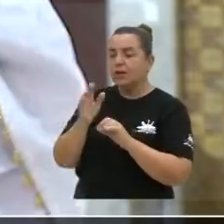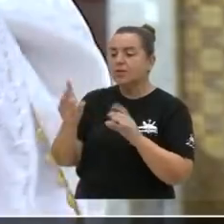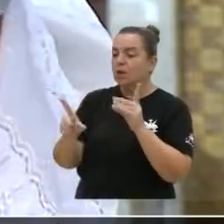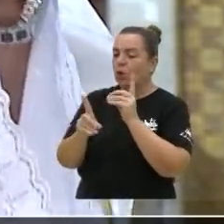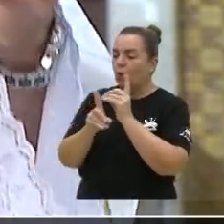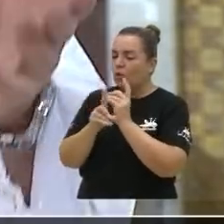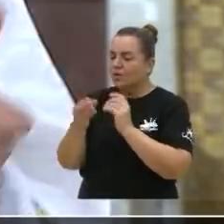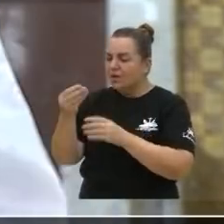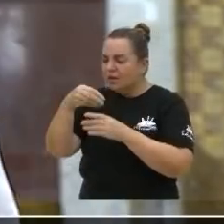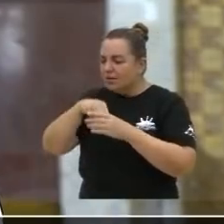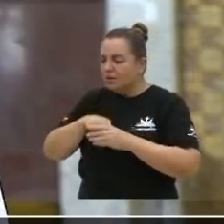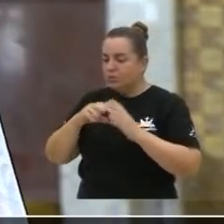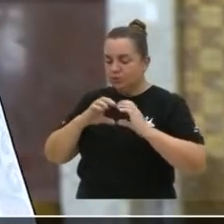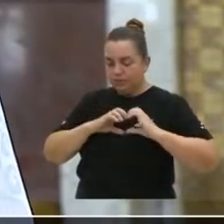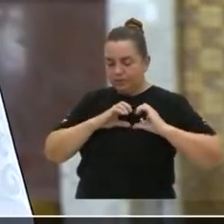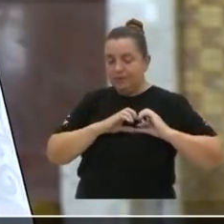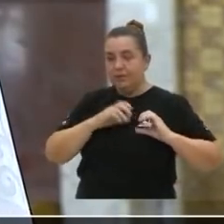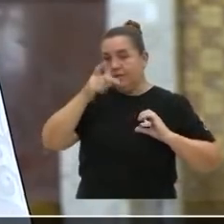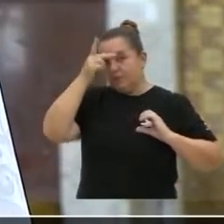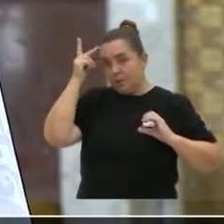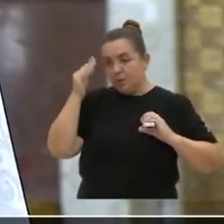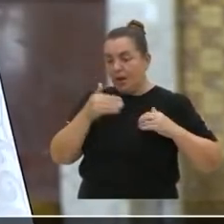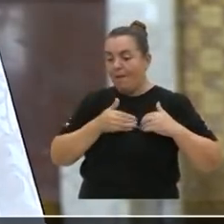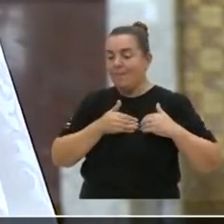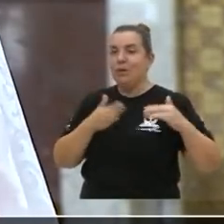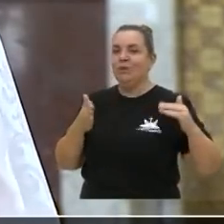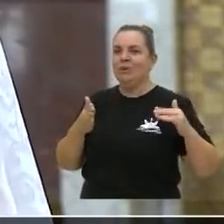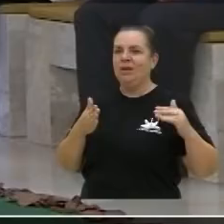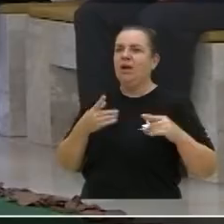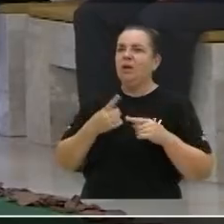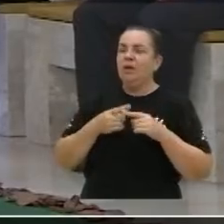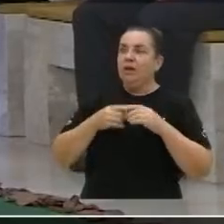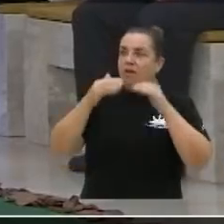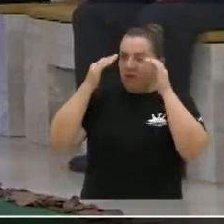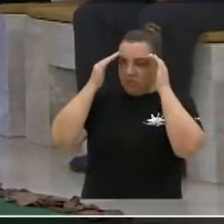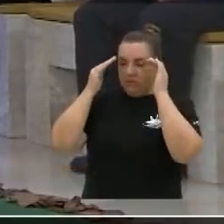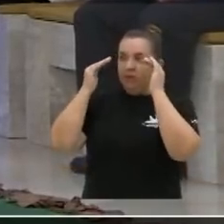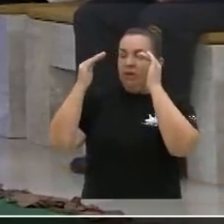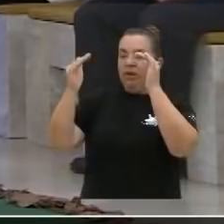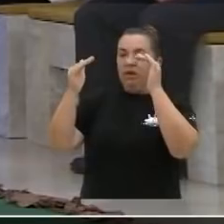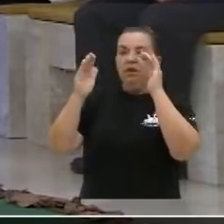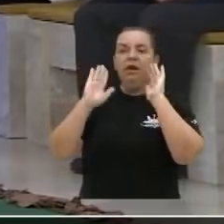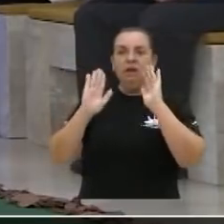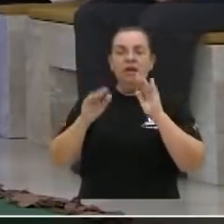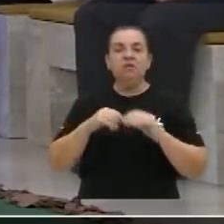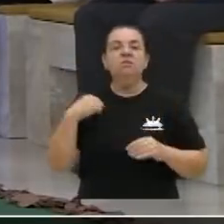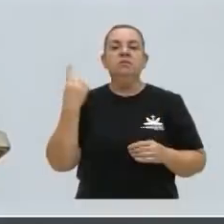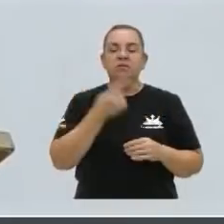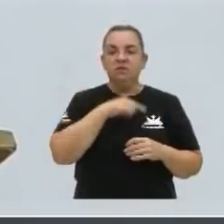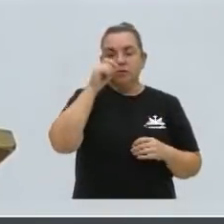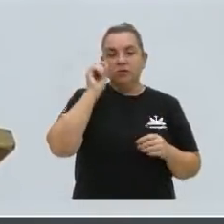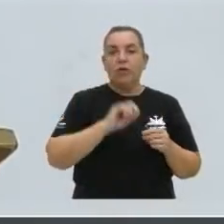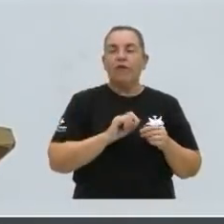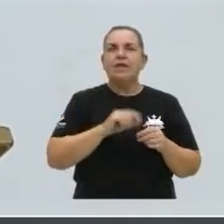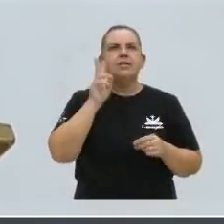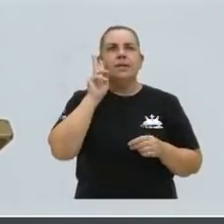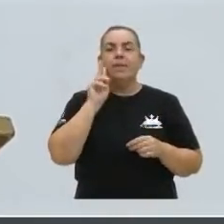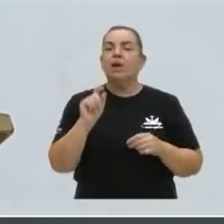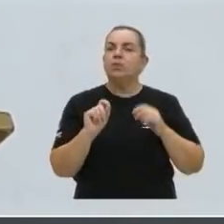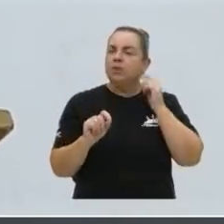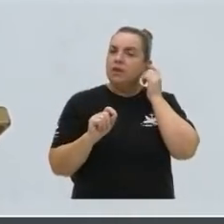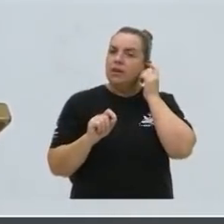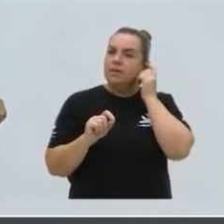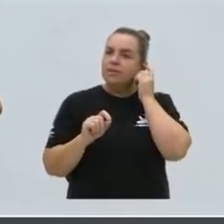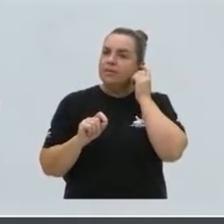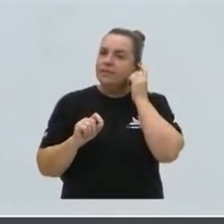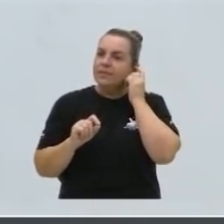uma abertura muito grande, porque é uma devoção que remonta e nos faz lembrar